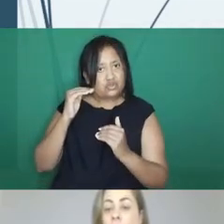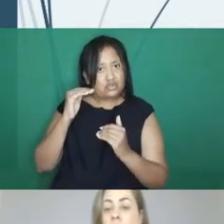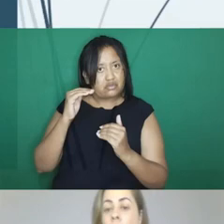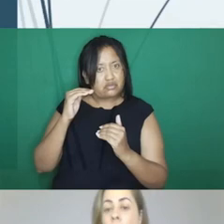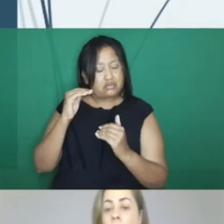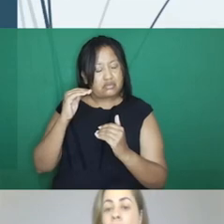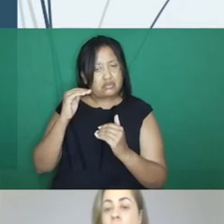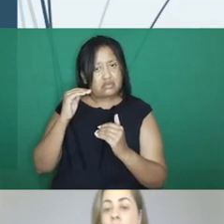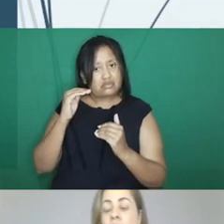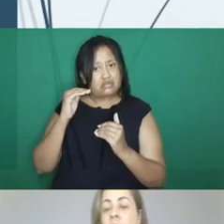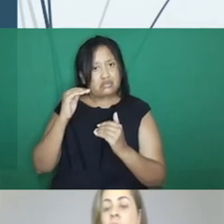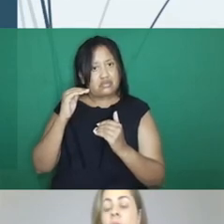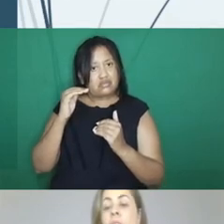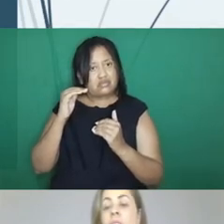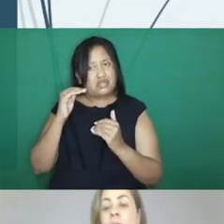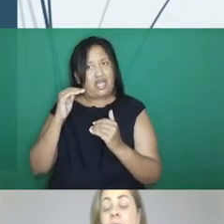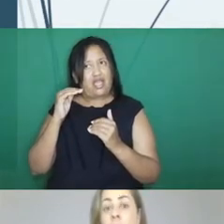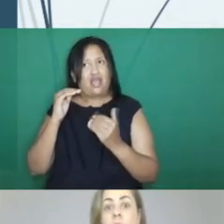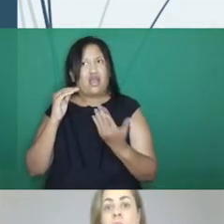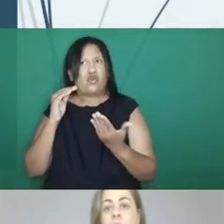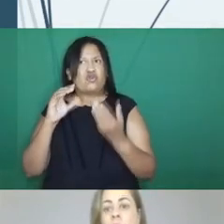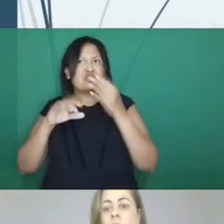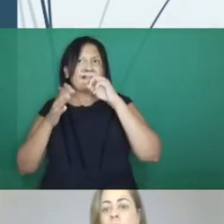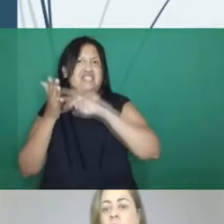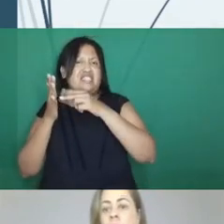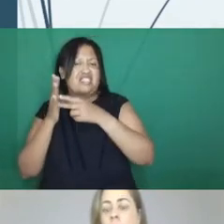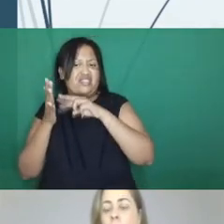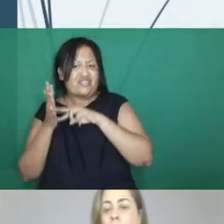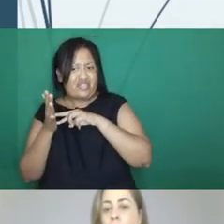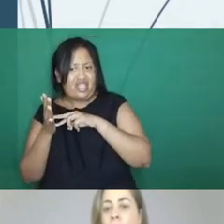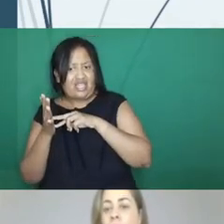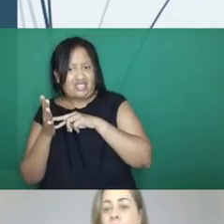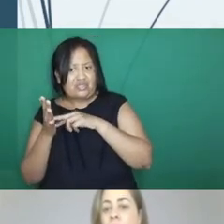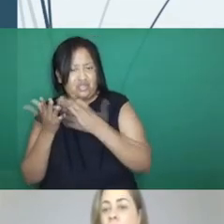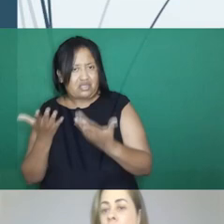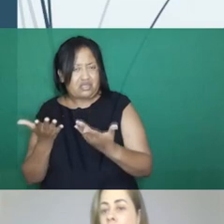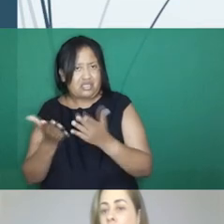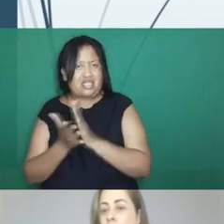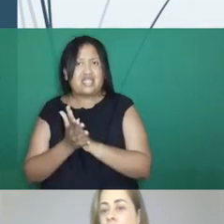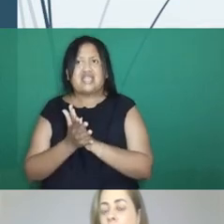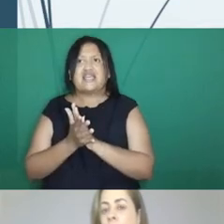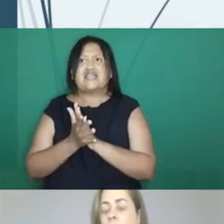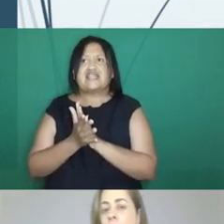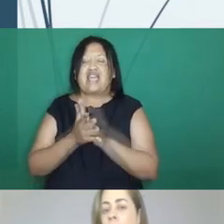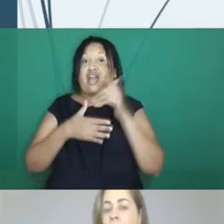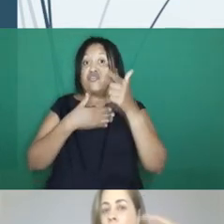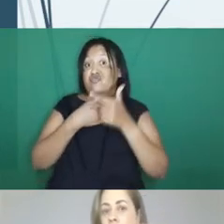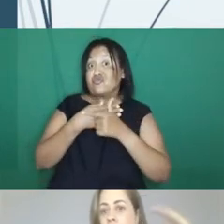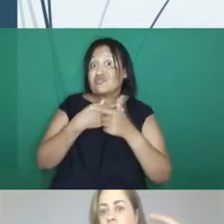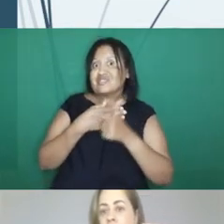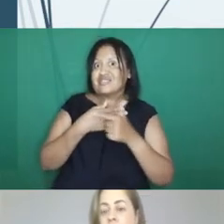reduza né esse conceito de autismo para o Hi funken que é o funcionamento